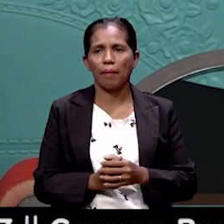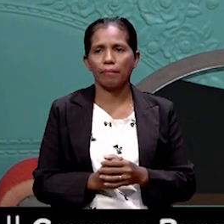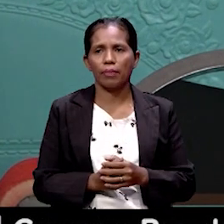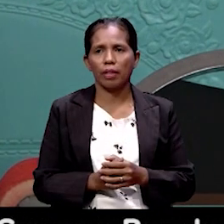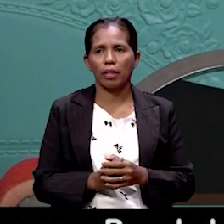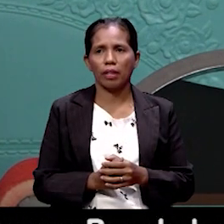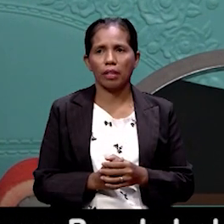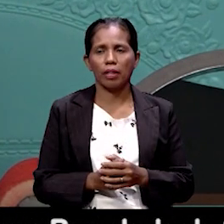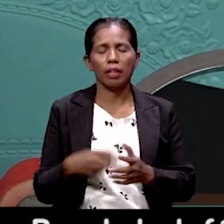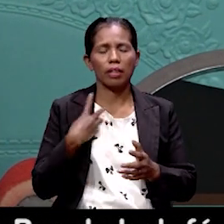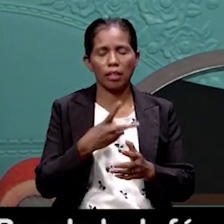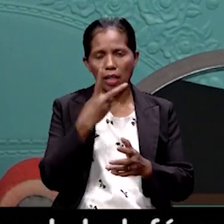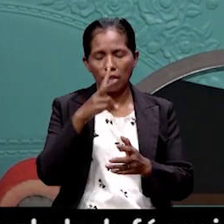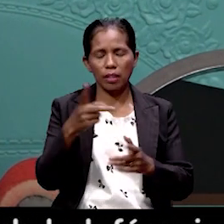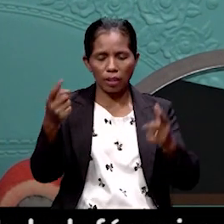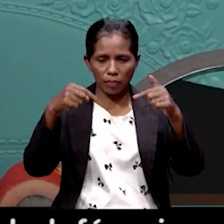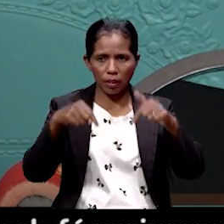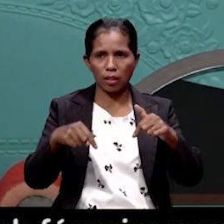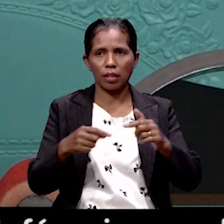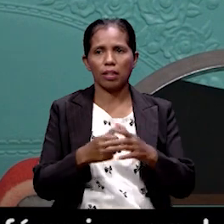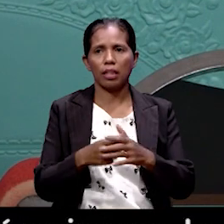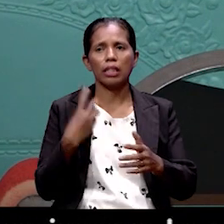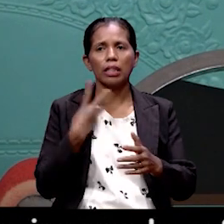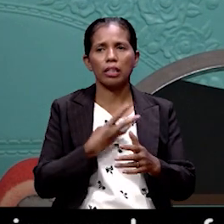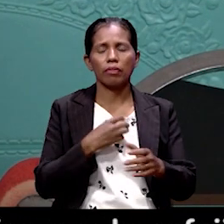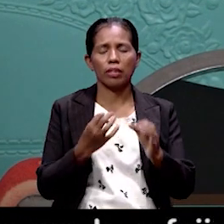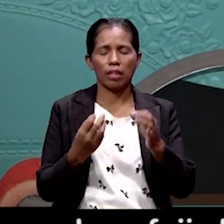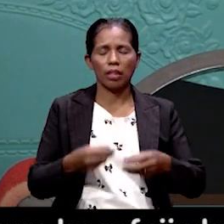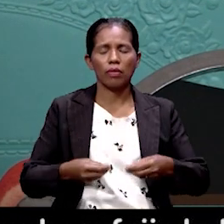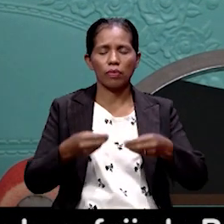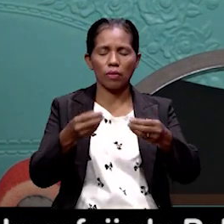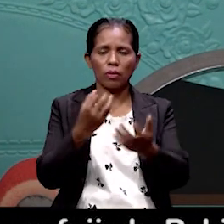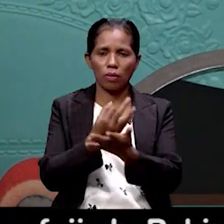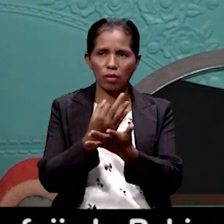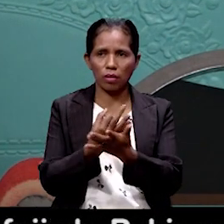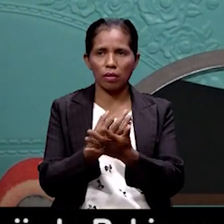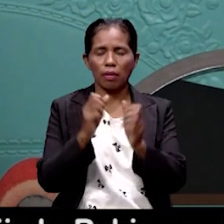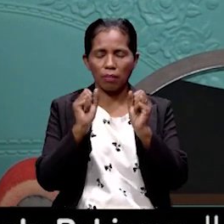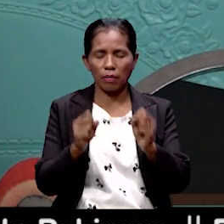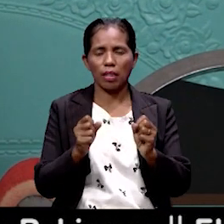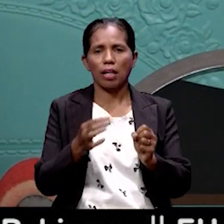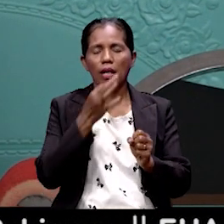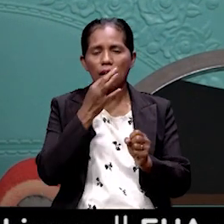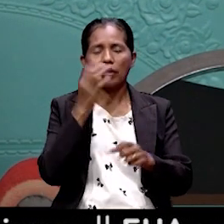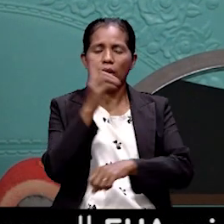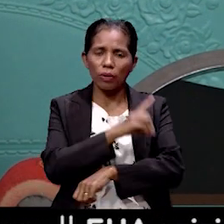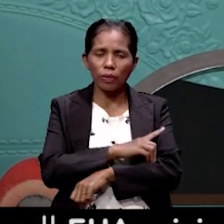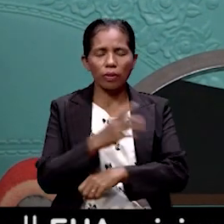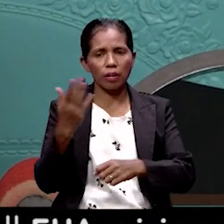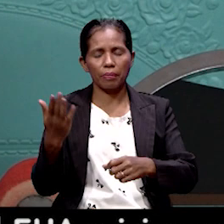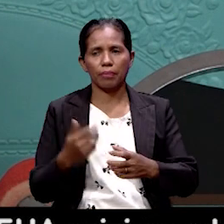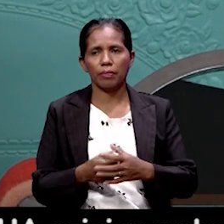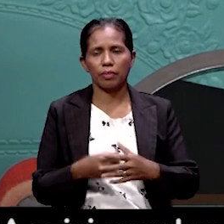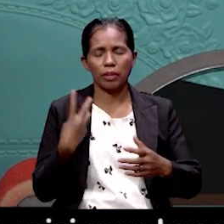não sai, não é? Não tem que ter fãs, não tem que ter fãs. Não